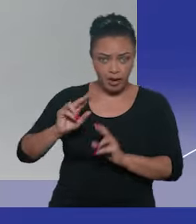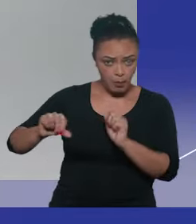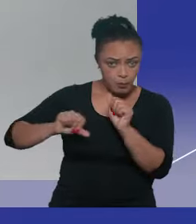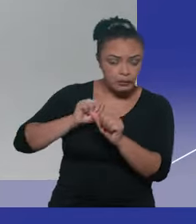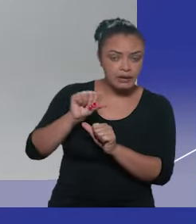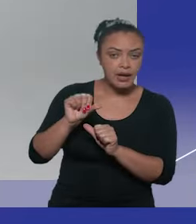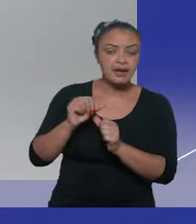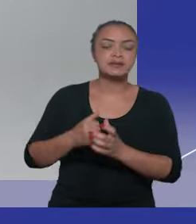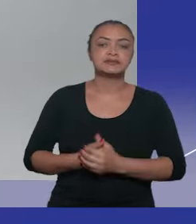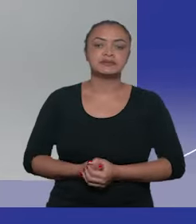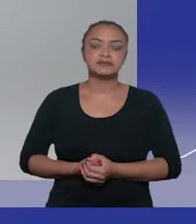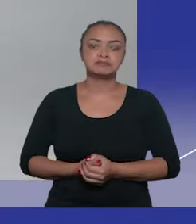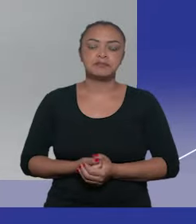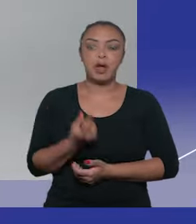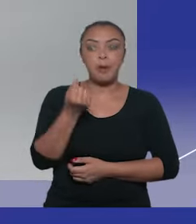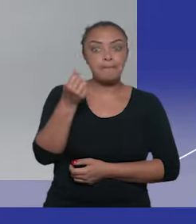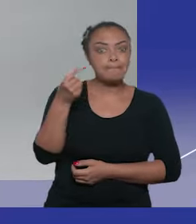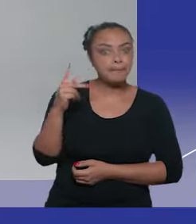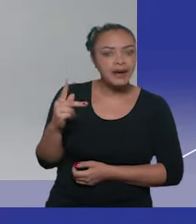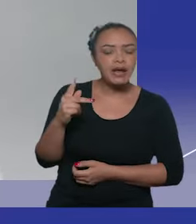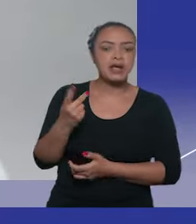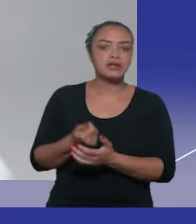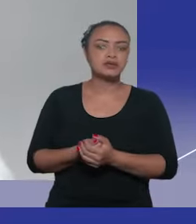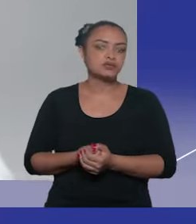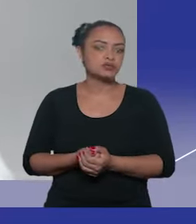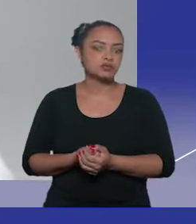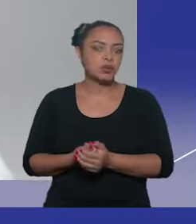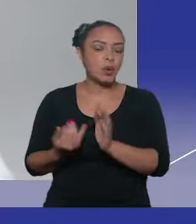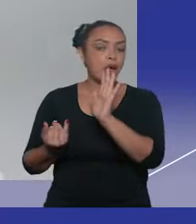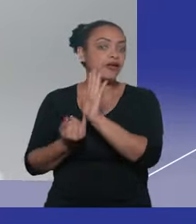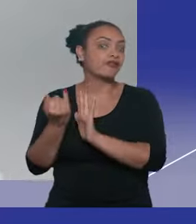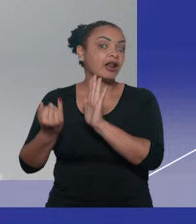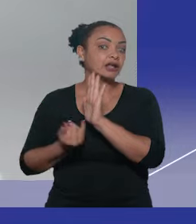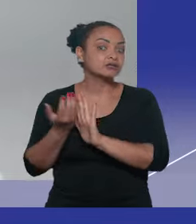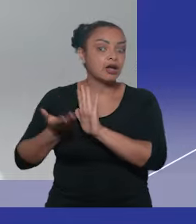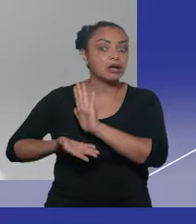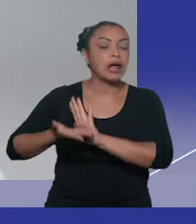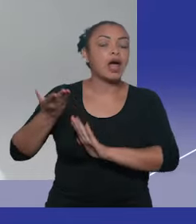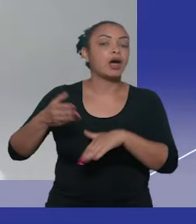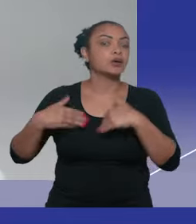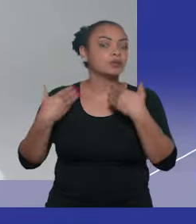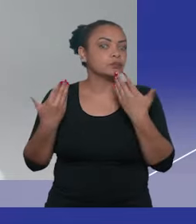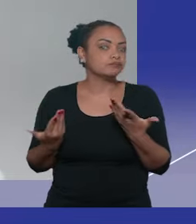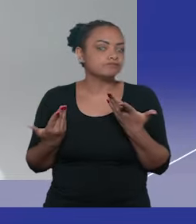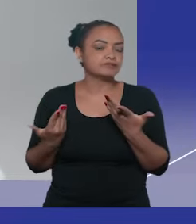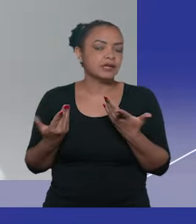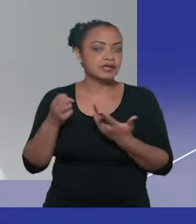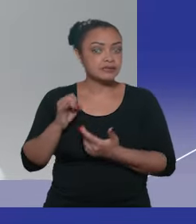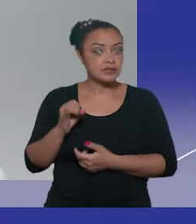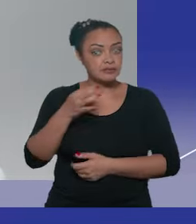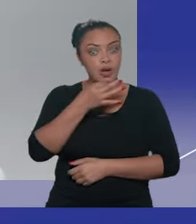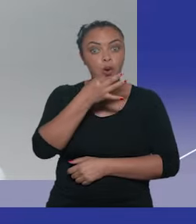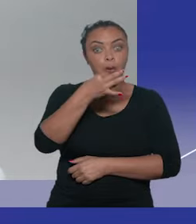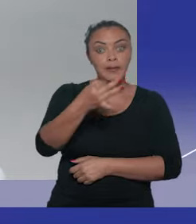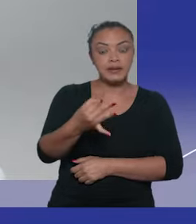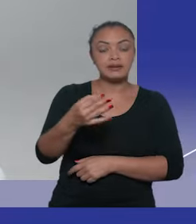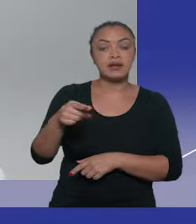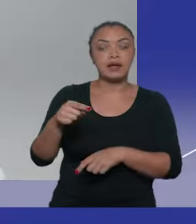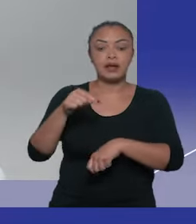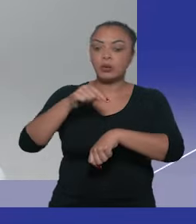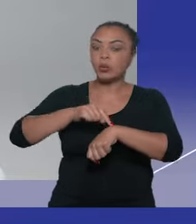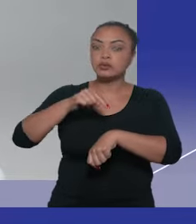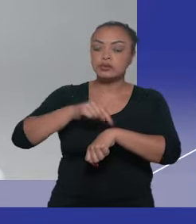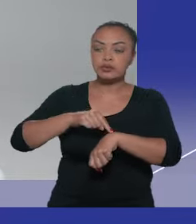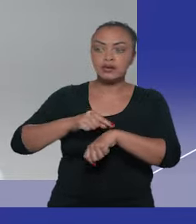essa mudança, os preços inflacionaram, como é que, se você puder também comentar